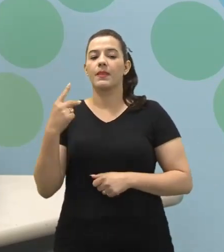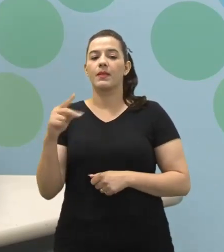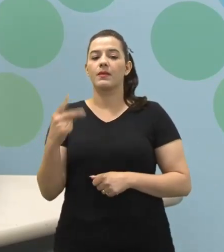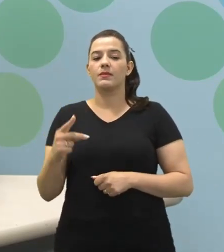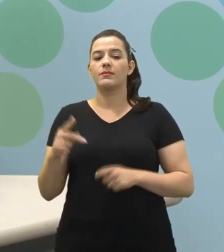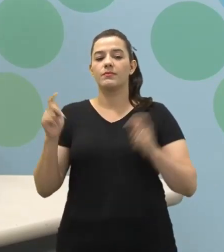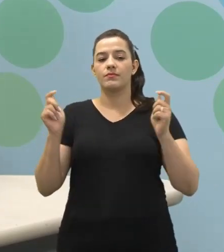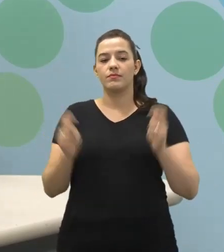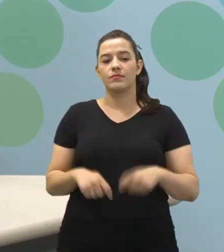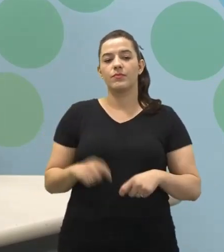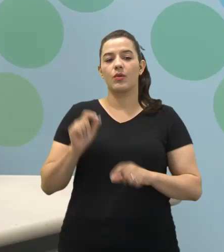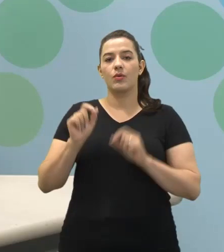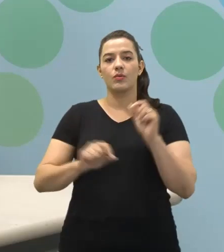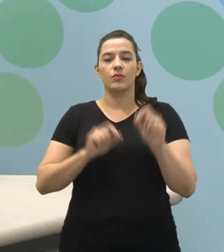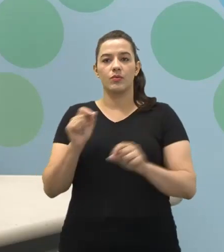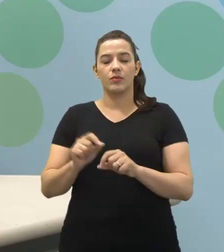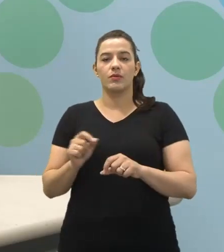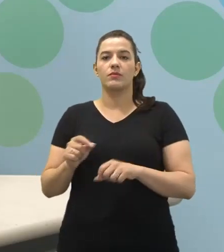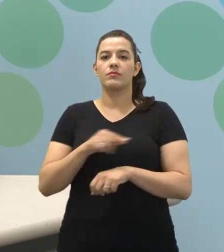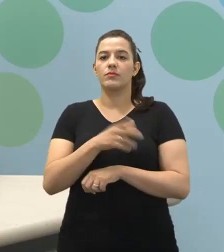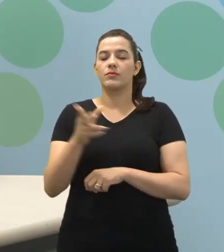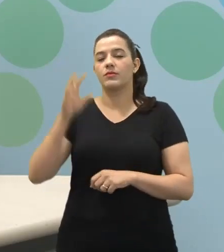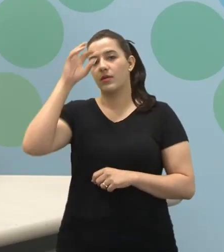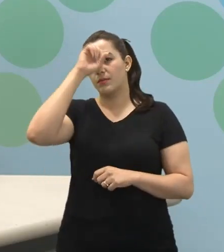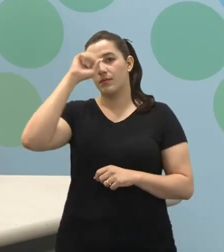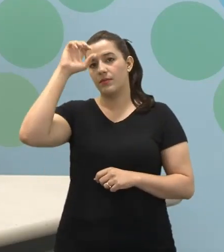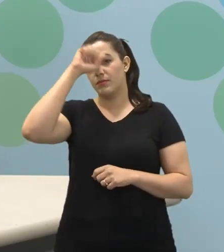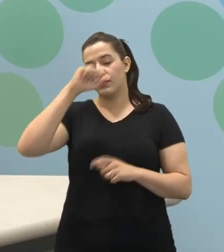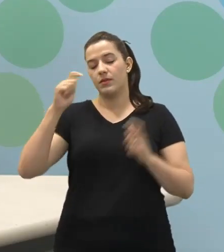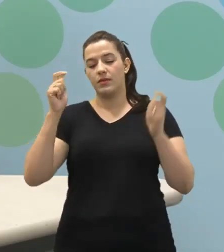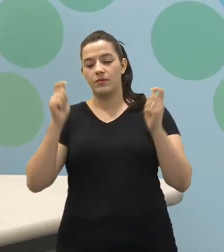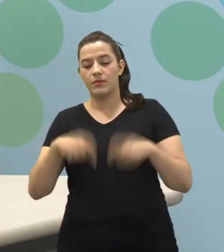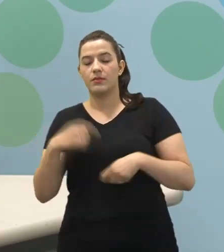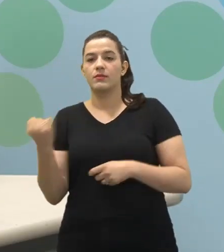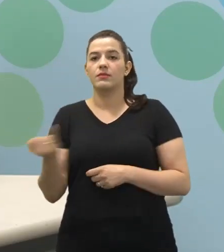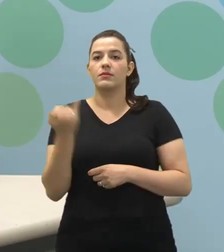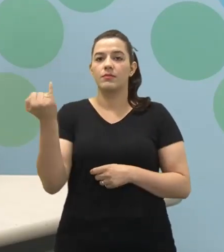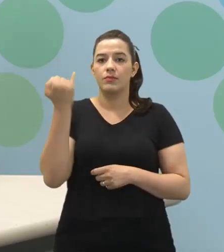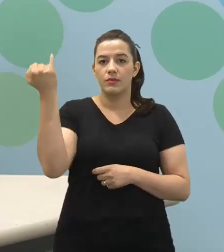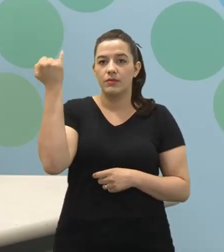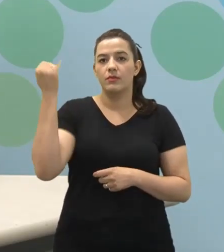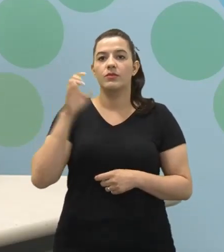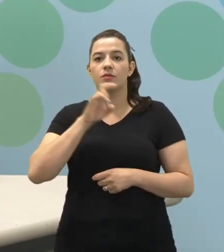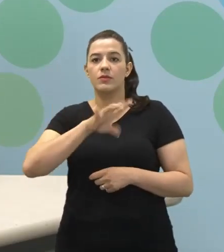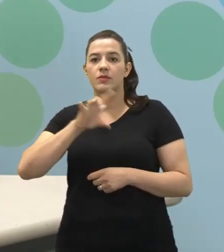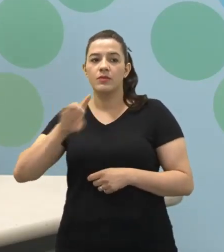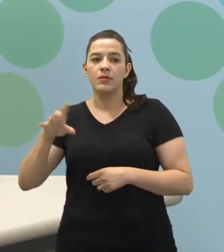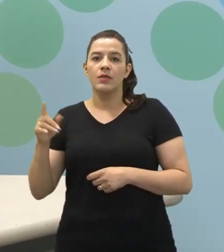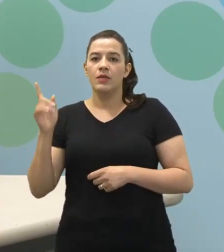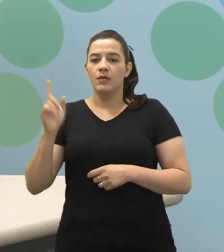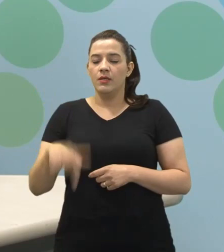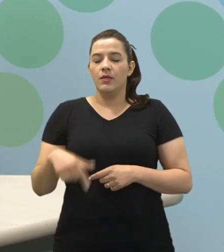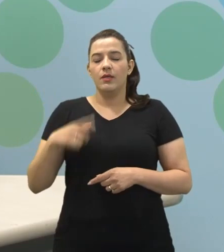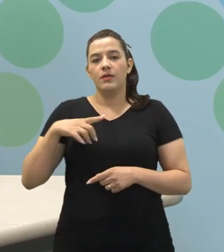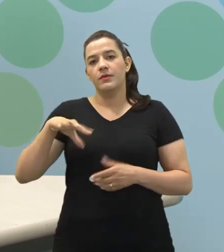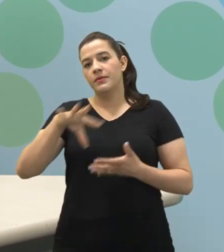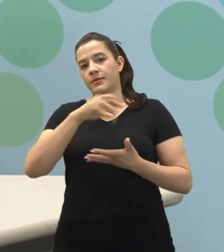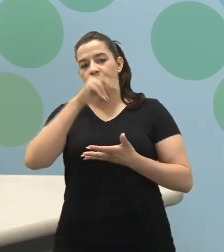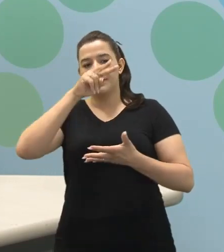proporcionar né o resgate da aprendizagem as competências fundamentais para o letramento